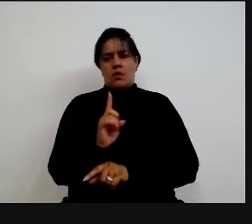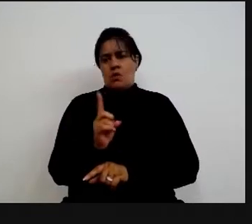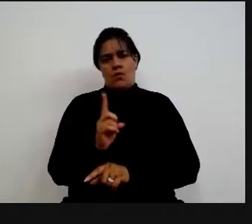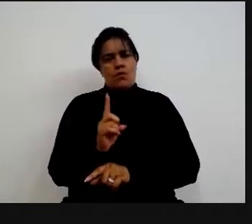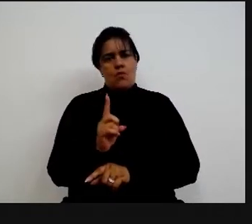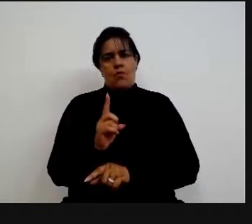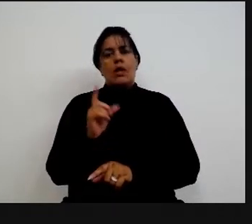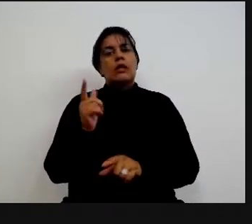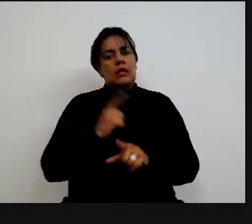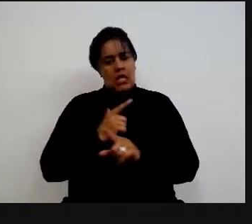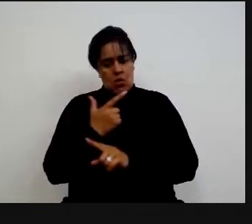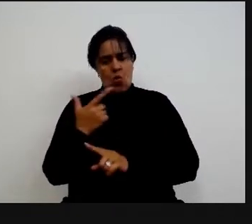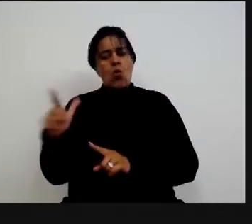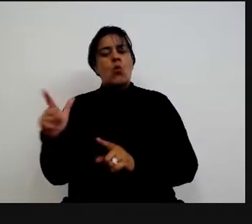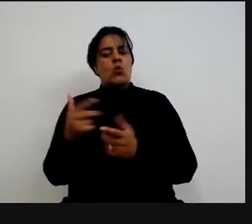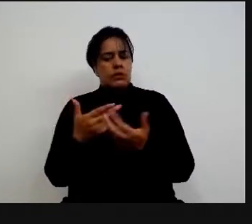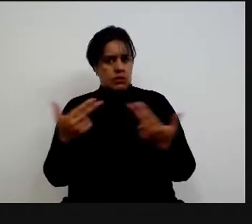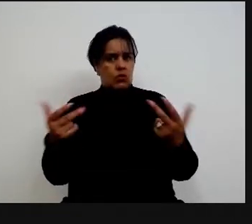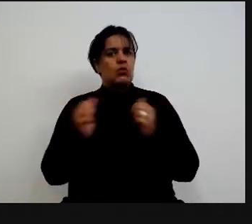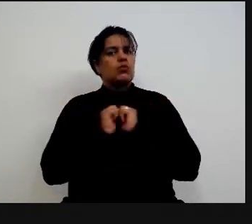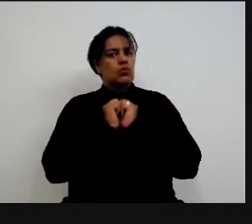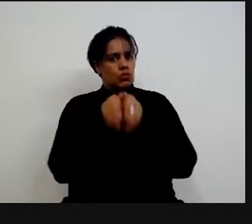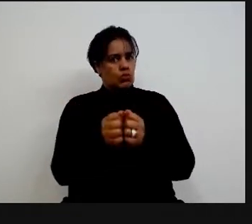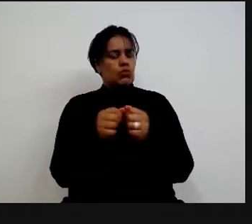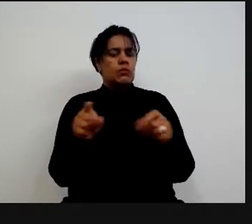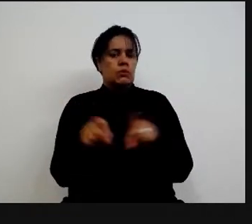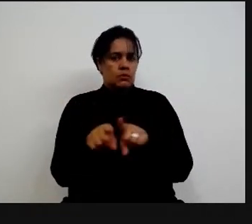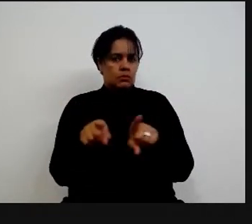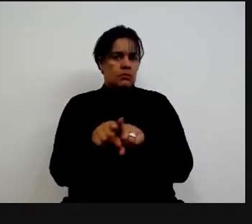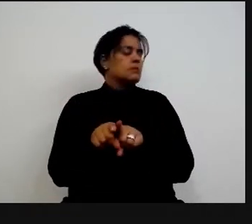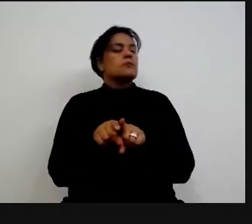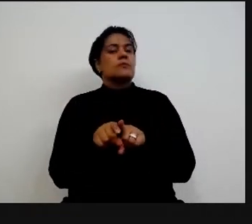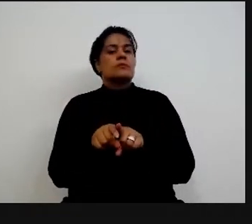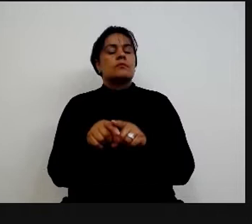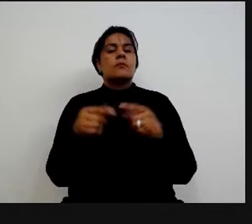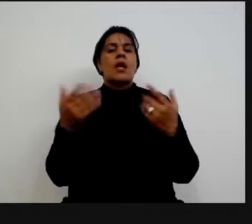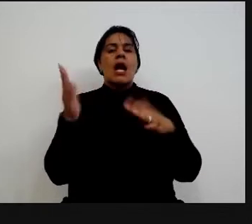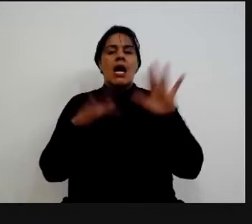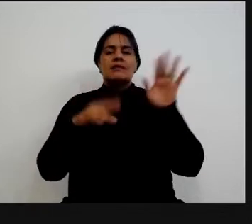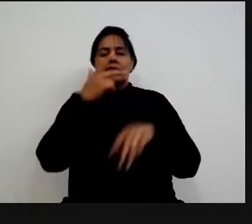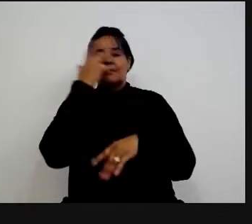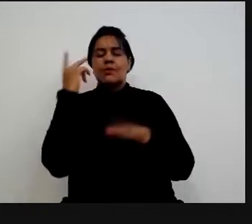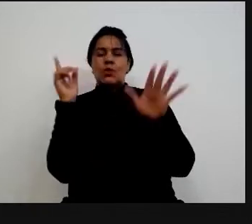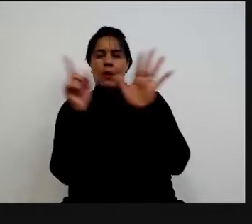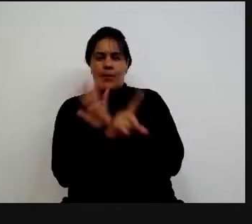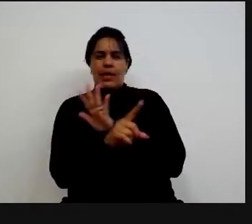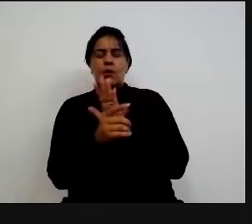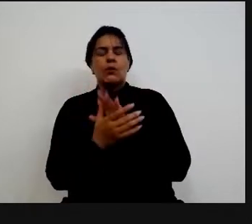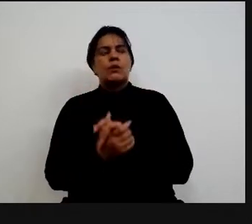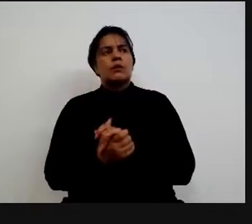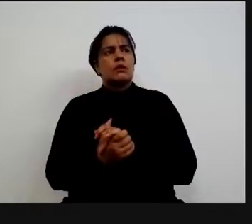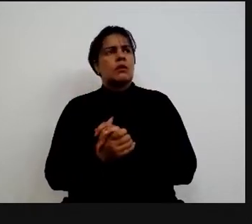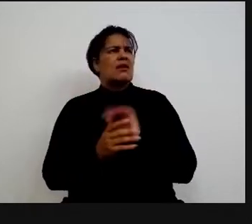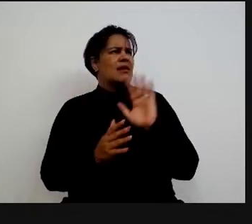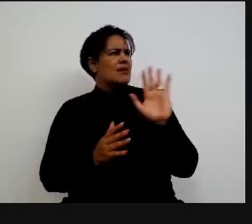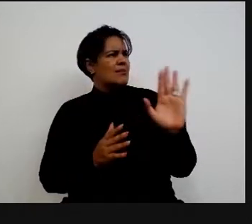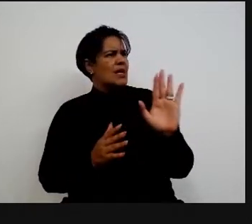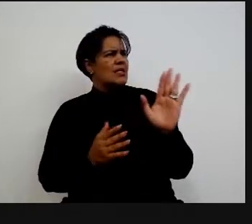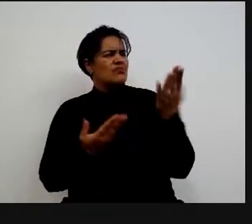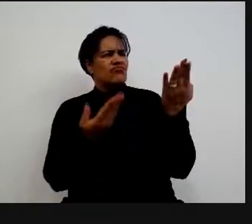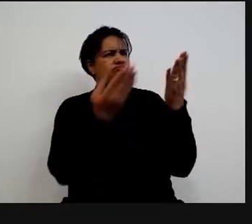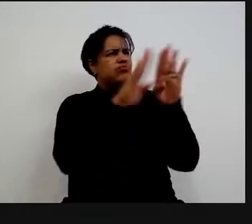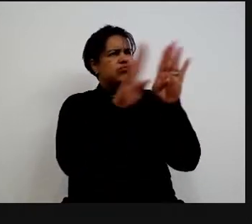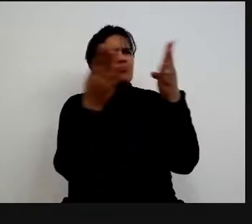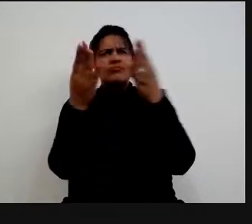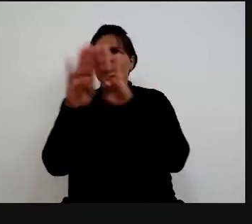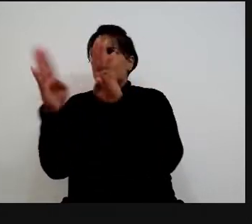com outros processos, né? E as pessoas sempre perguntam assim, mas, como o Paulo falou, fecharam-se